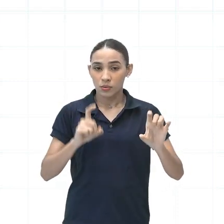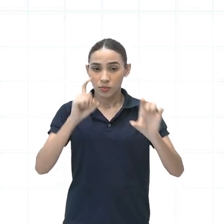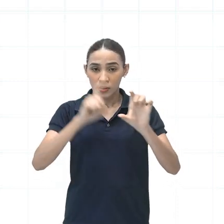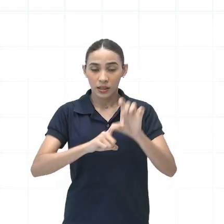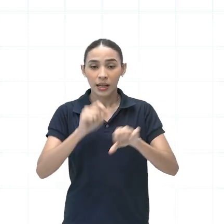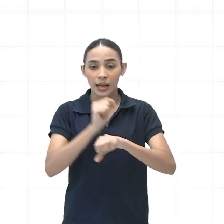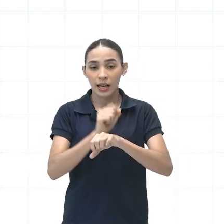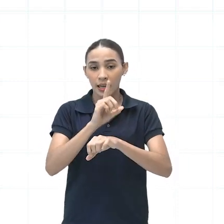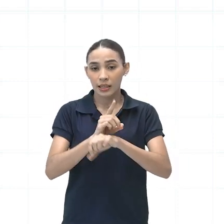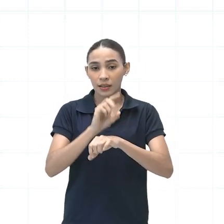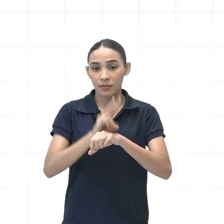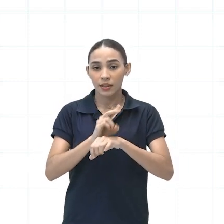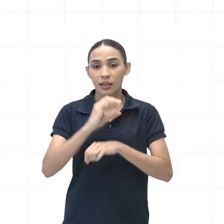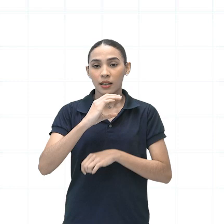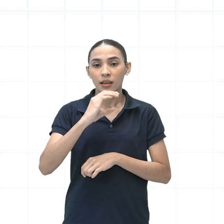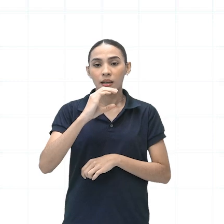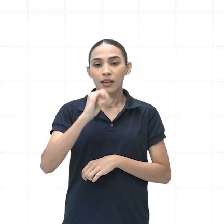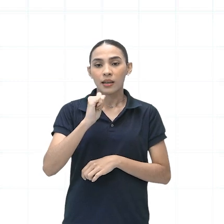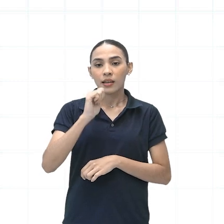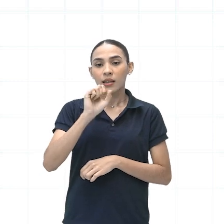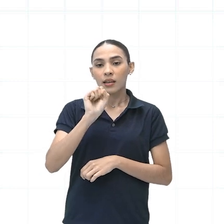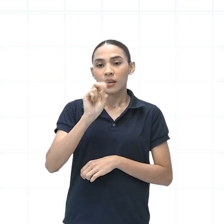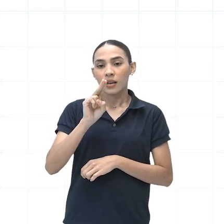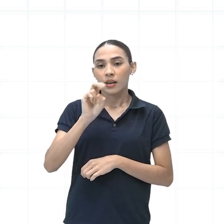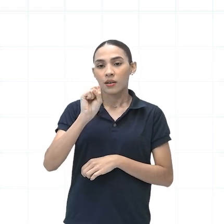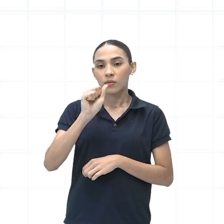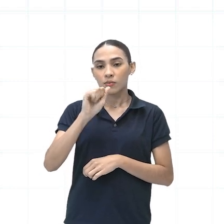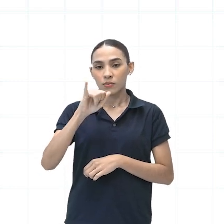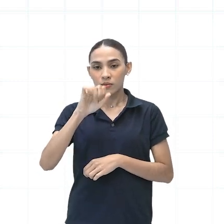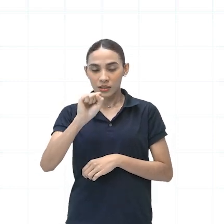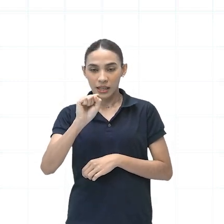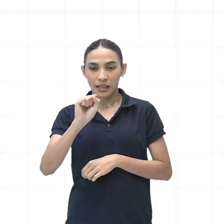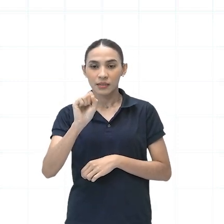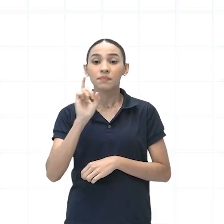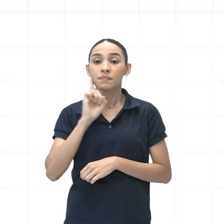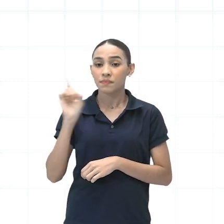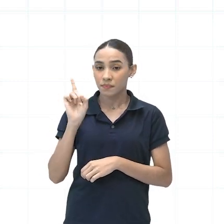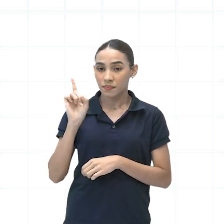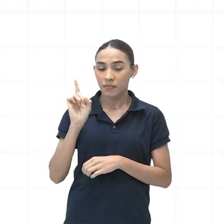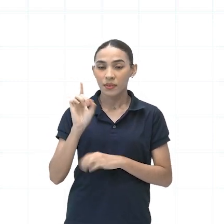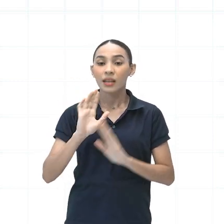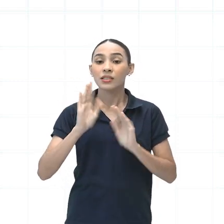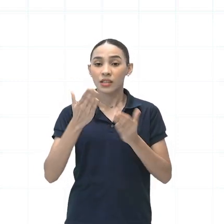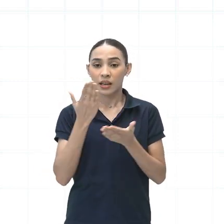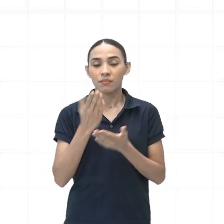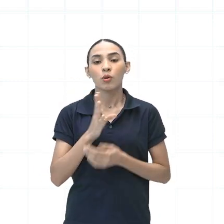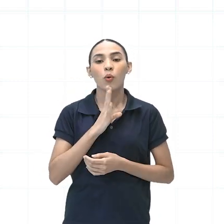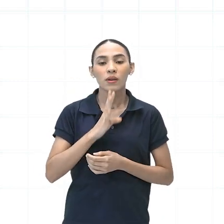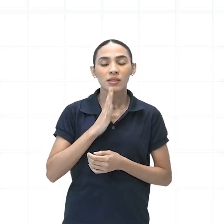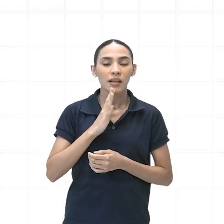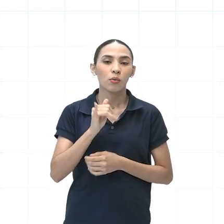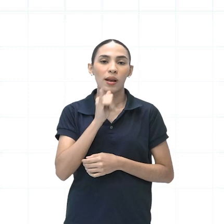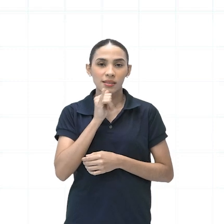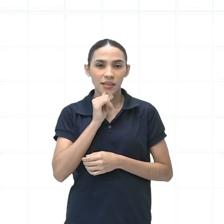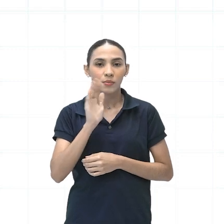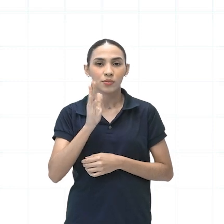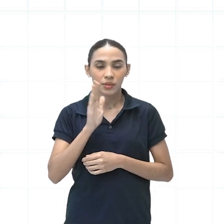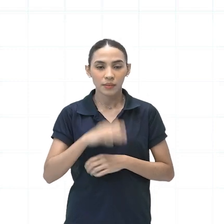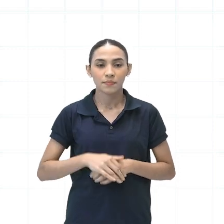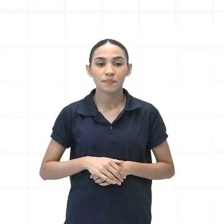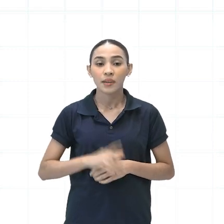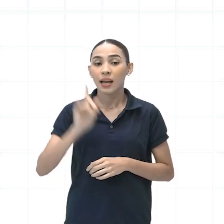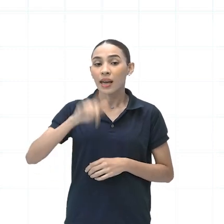subordinada adverbial causal, ou causais, né? Se estivermos falando no plural. A gente acabou de conhecer um exemplo, né?